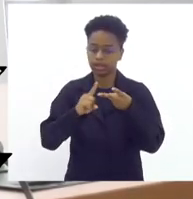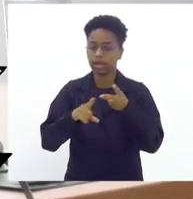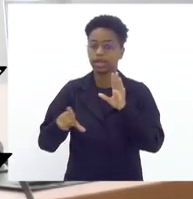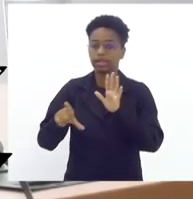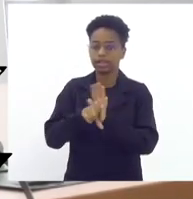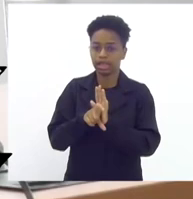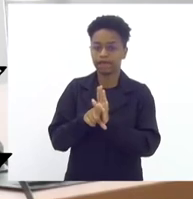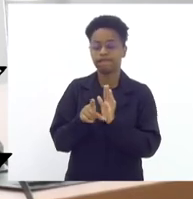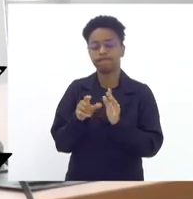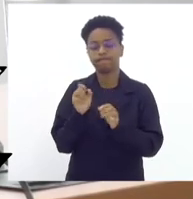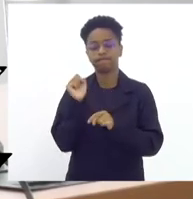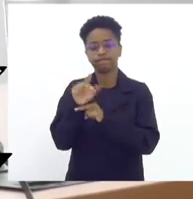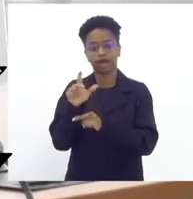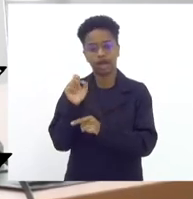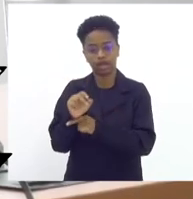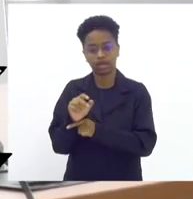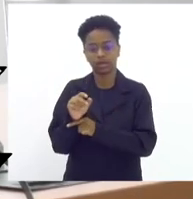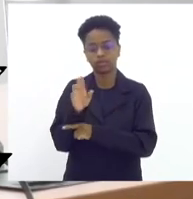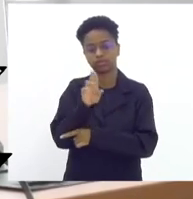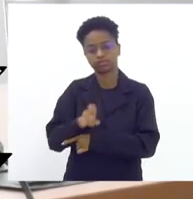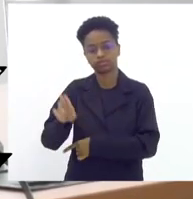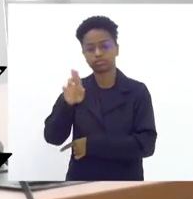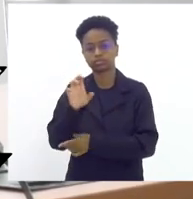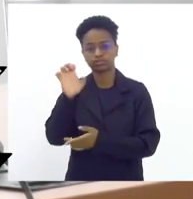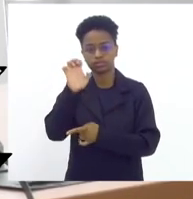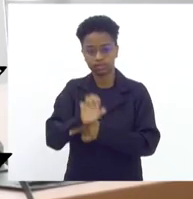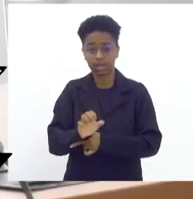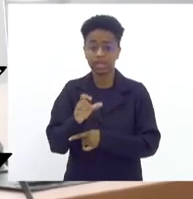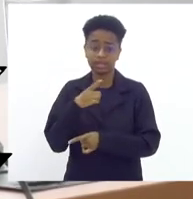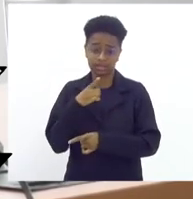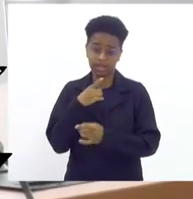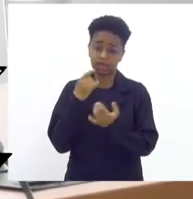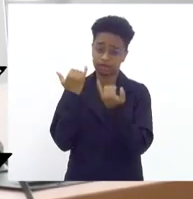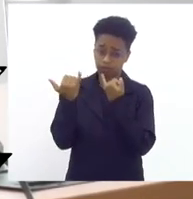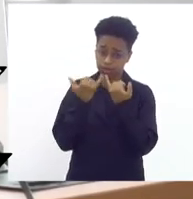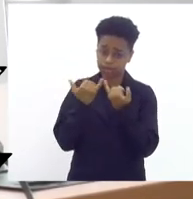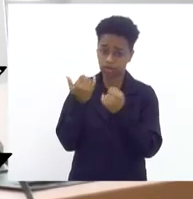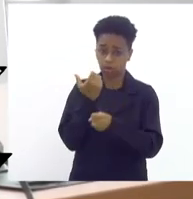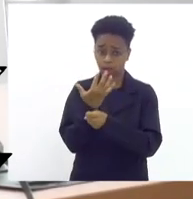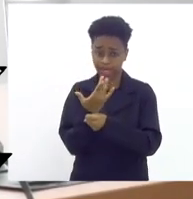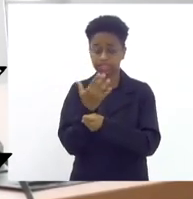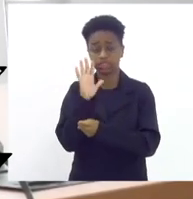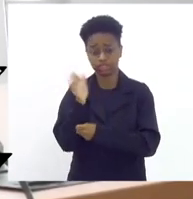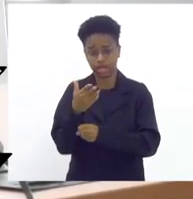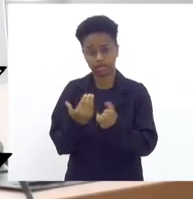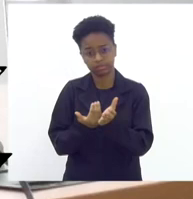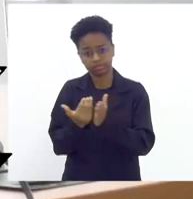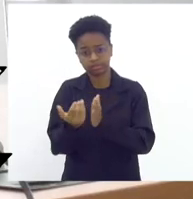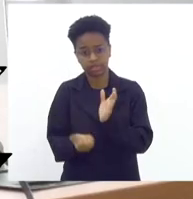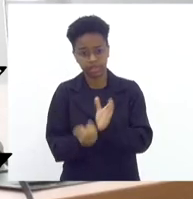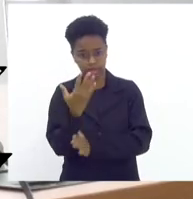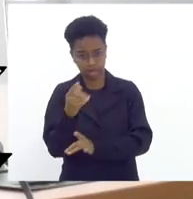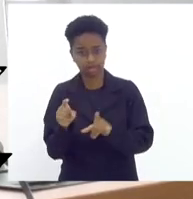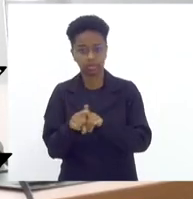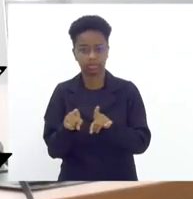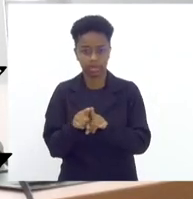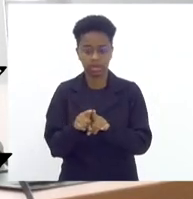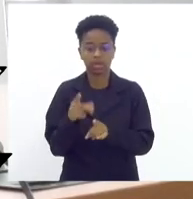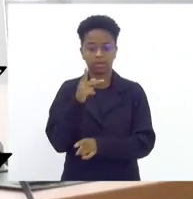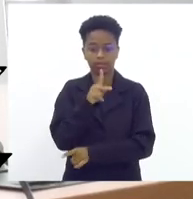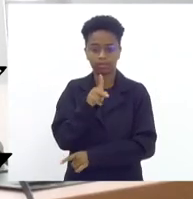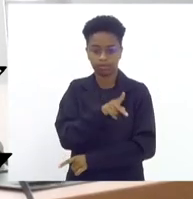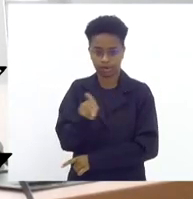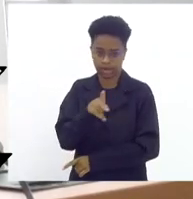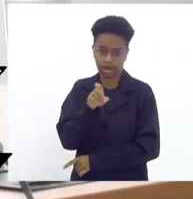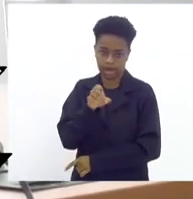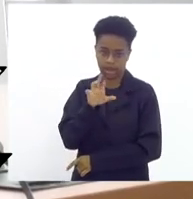nas universidades públicas estaduais também tivemos notícias de que na UERJ já tá sendo implementado né professora Érica tá aqui não me